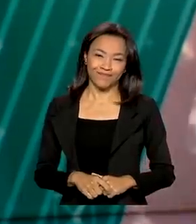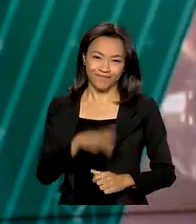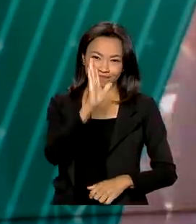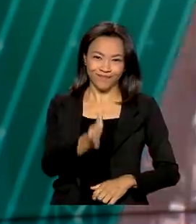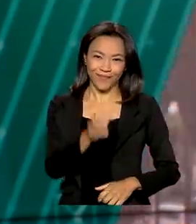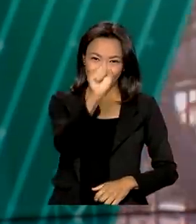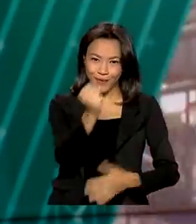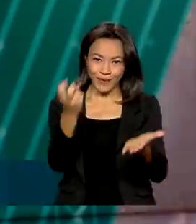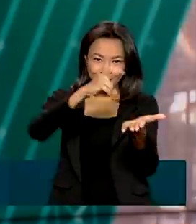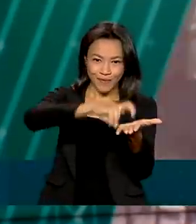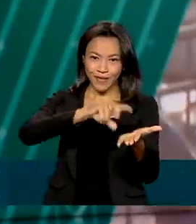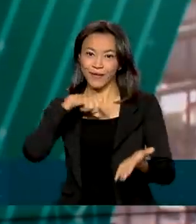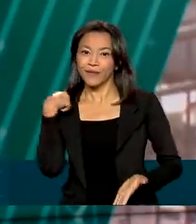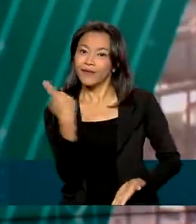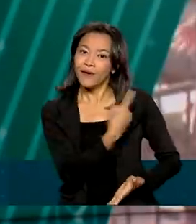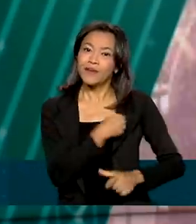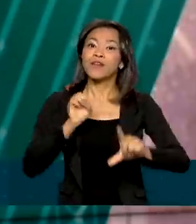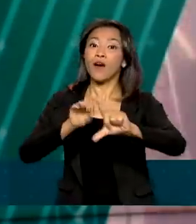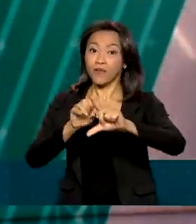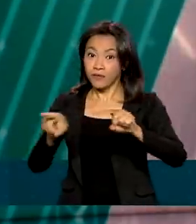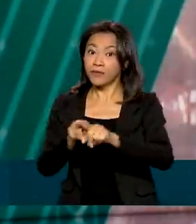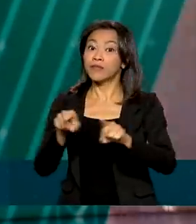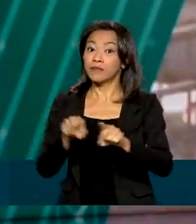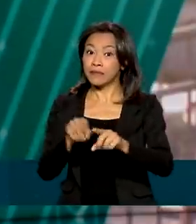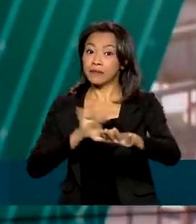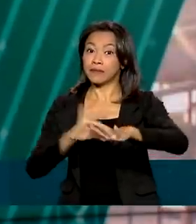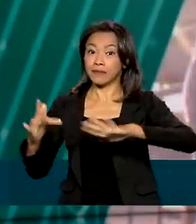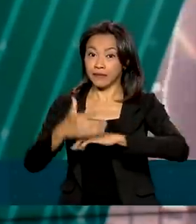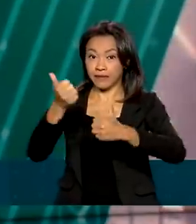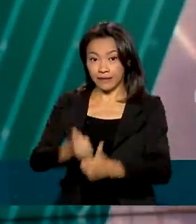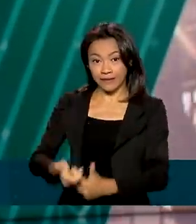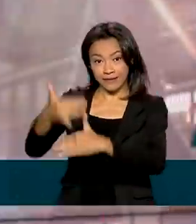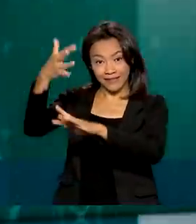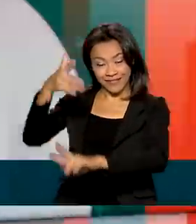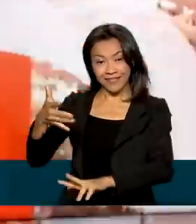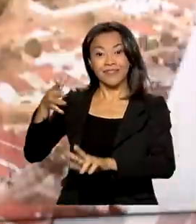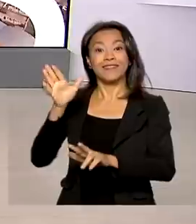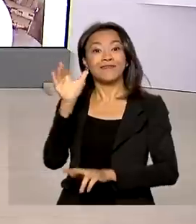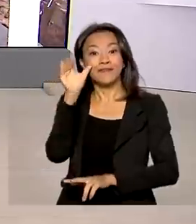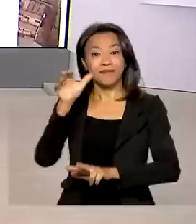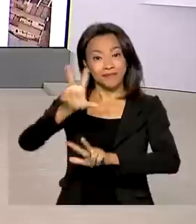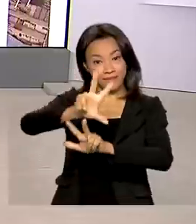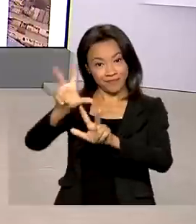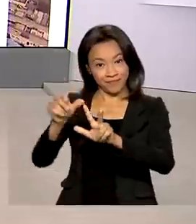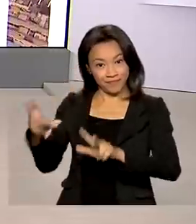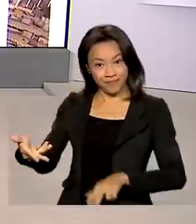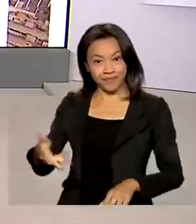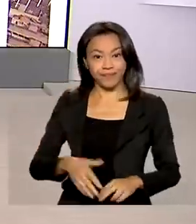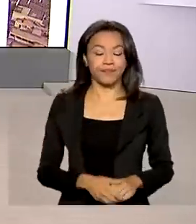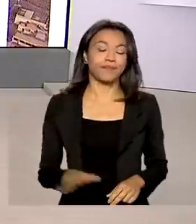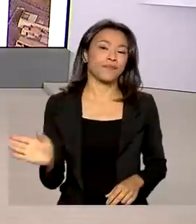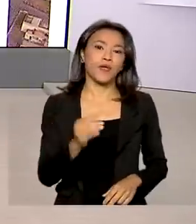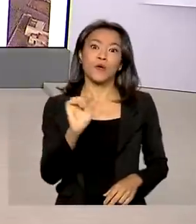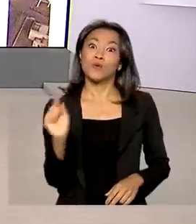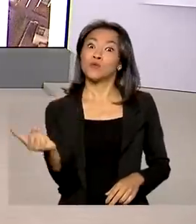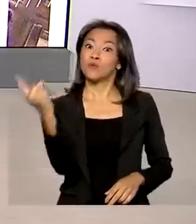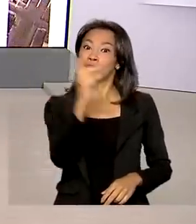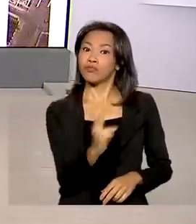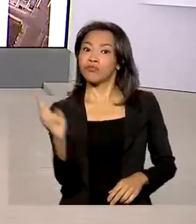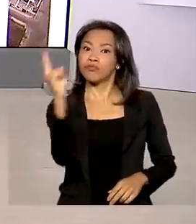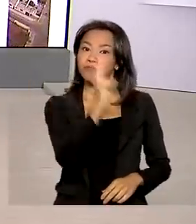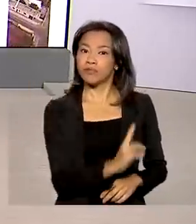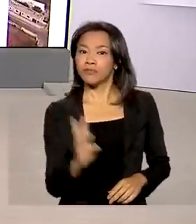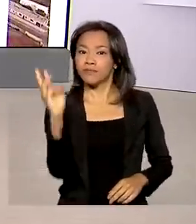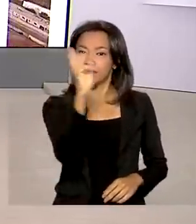Oito horas da manhã, estamos ao vivo também pelas redes sociais da TV Brasil. Os primeiros brasileiros vindos